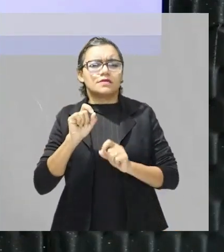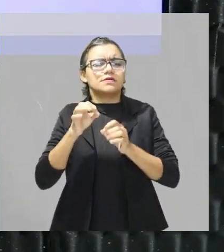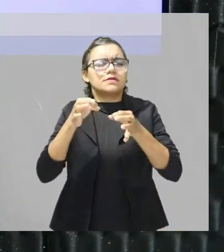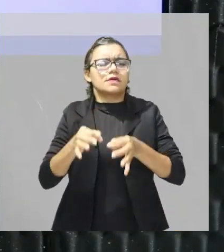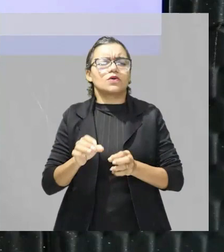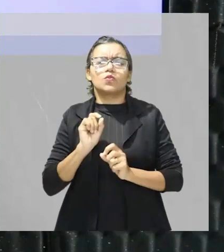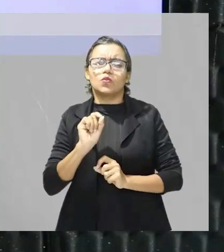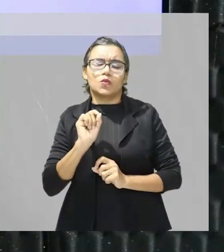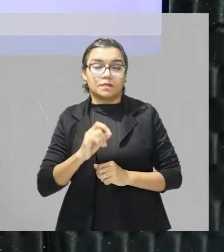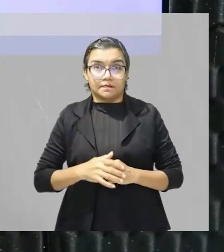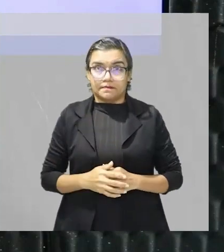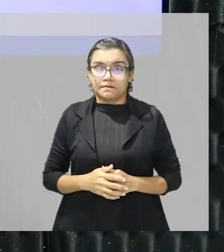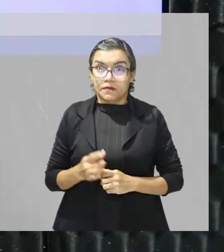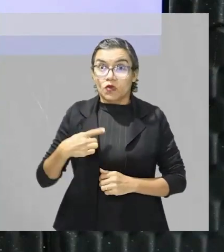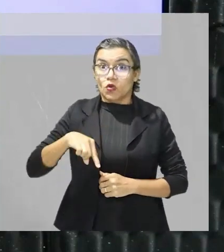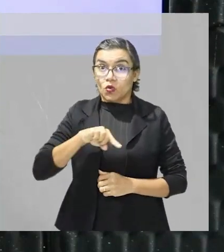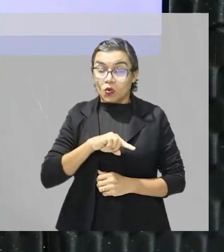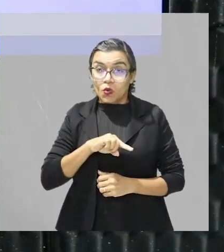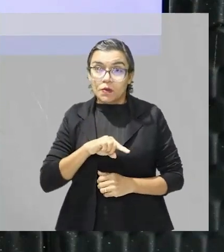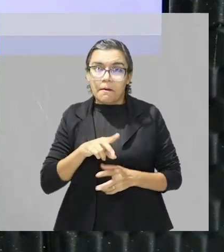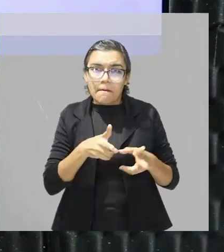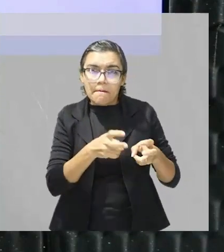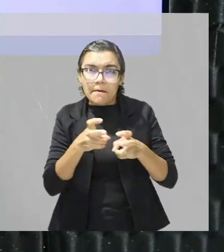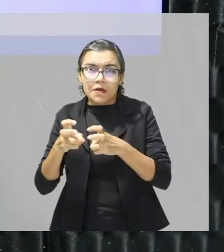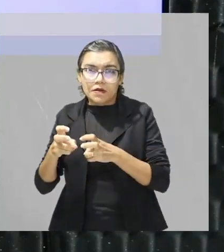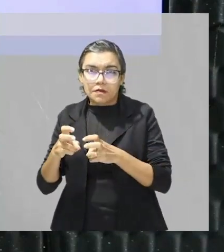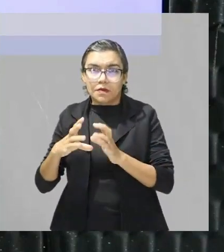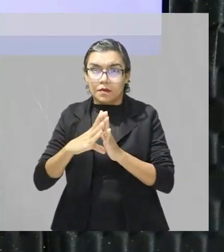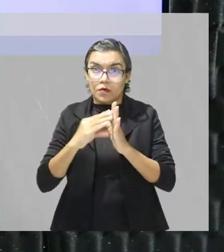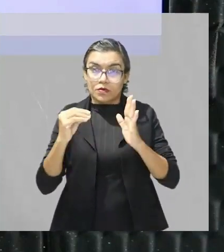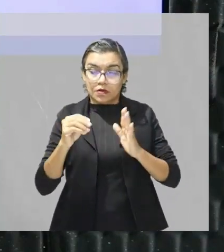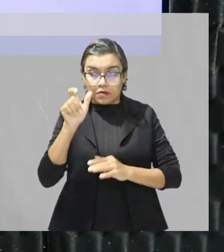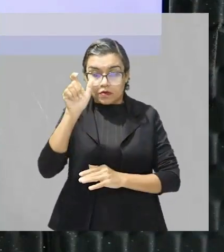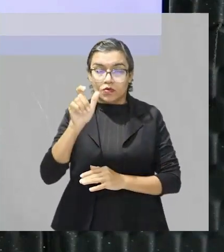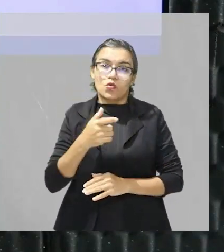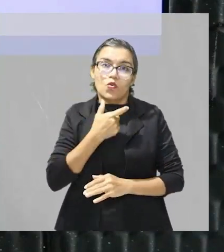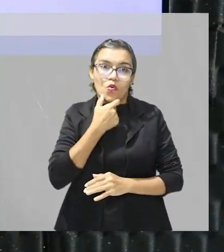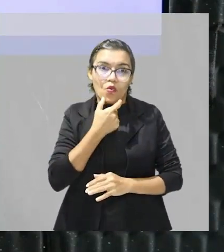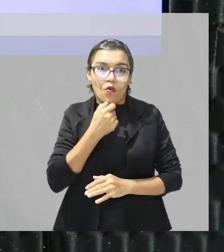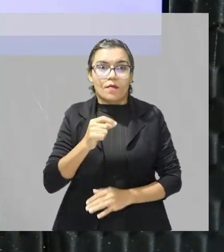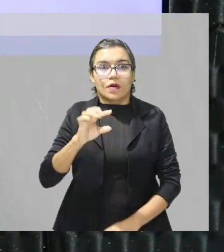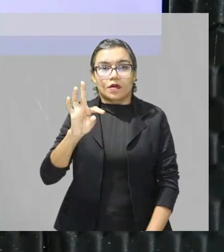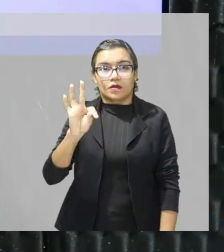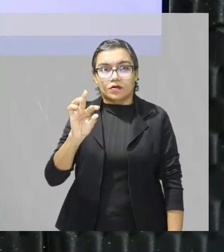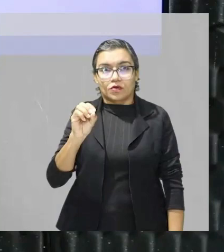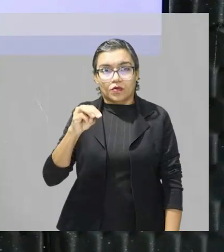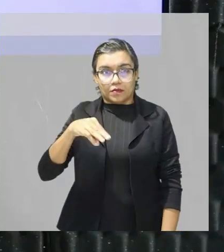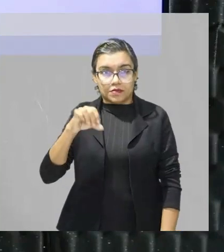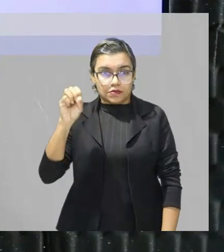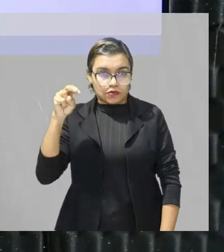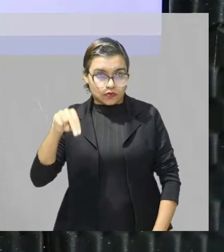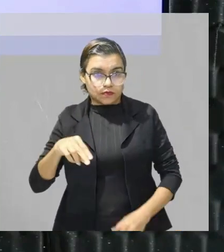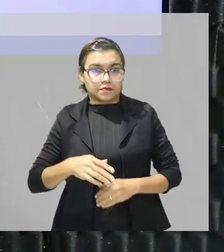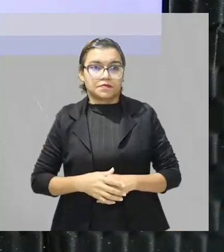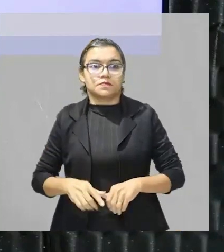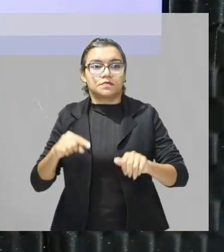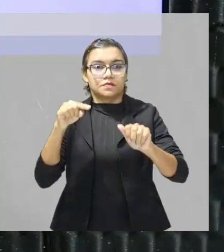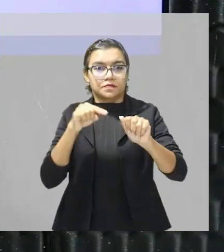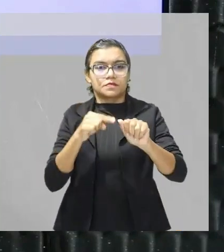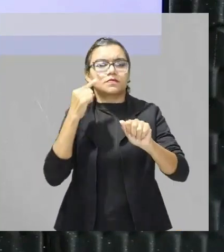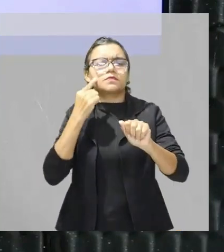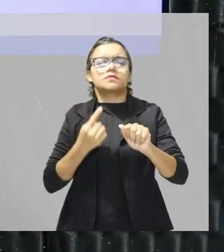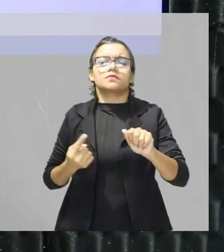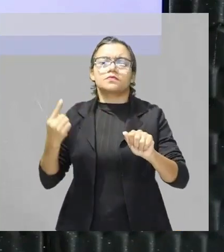a questão onde nós vamos trabalhar o atômico de Thomson letra A os elétrons tem caráter corpuscular